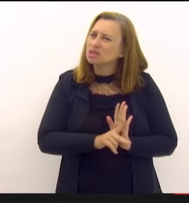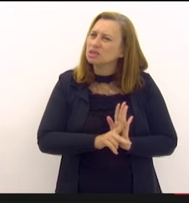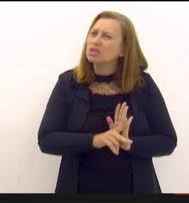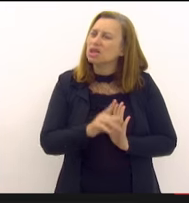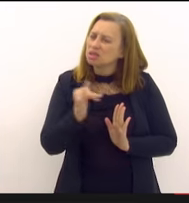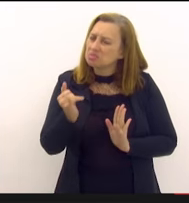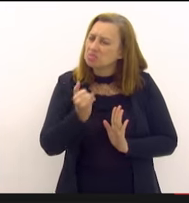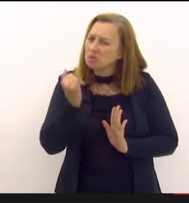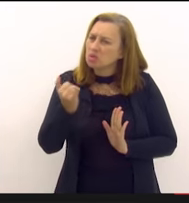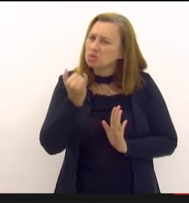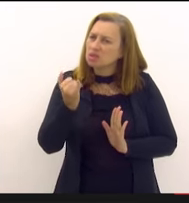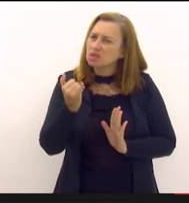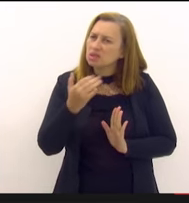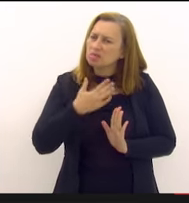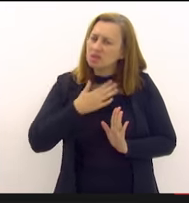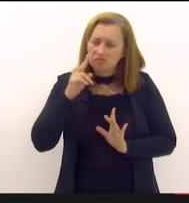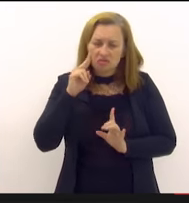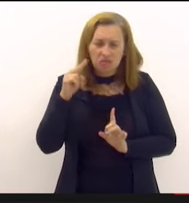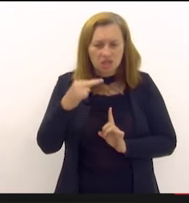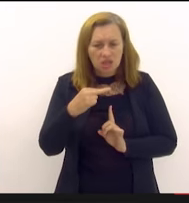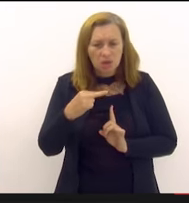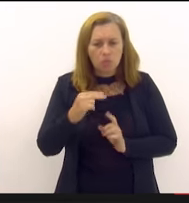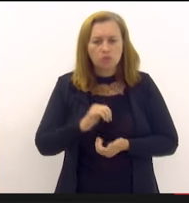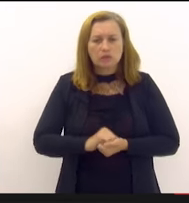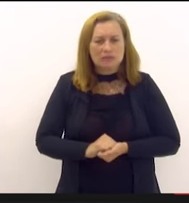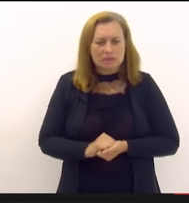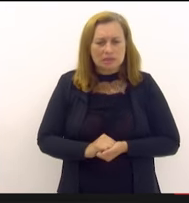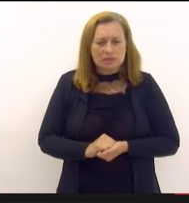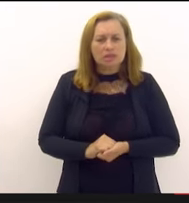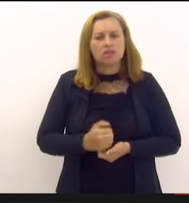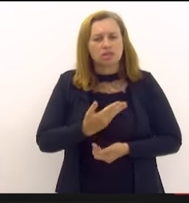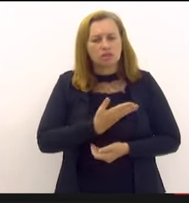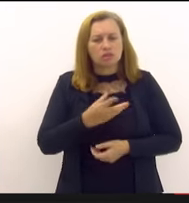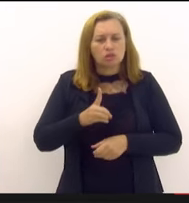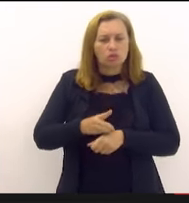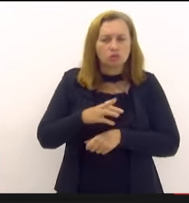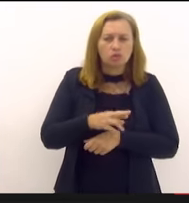muito importante, a meu ver, do nosso querido doutor Deodalto,